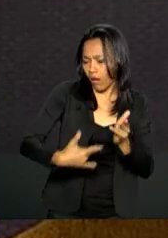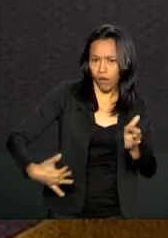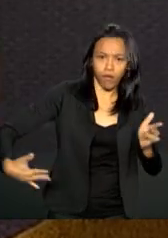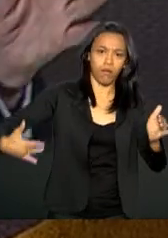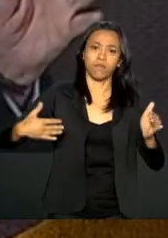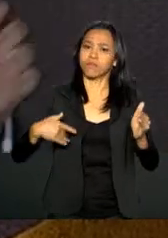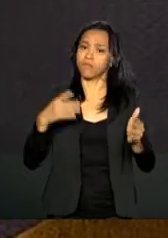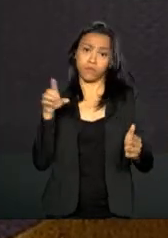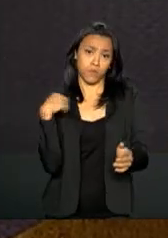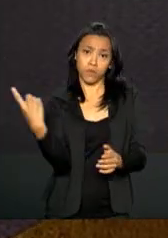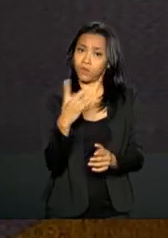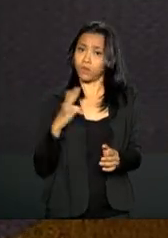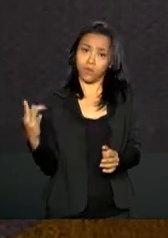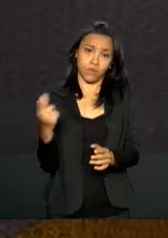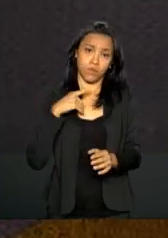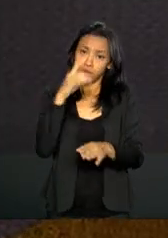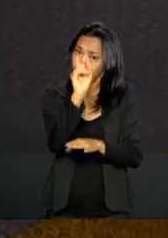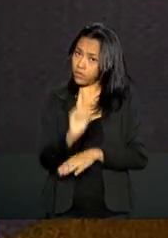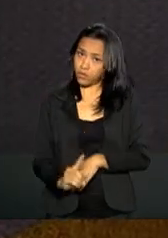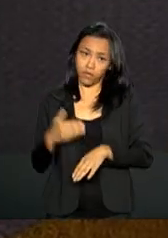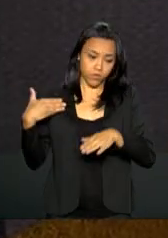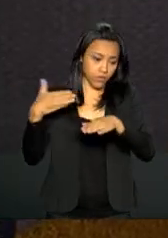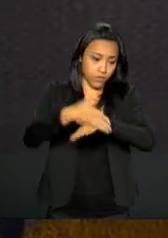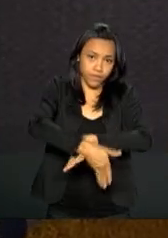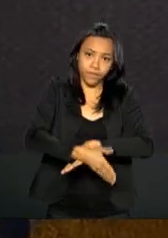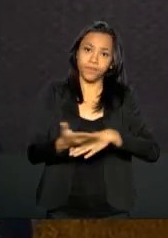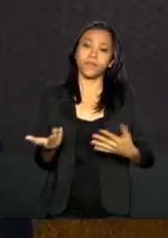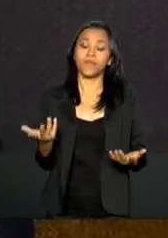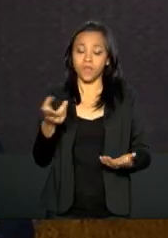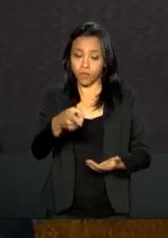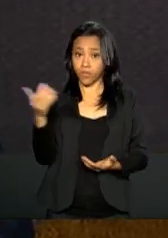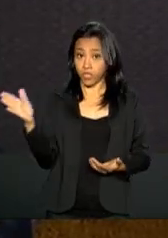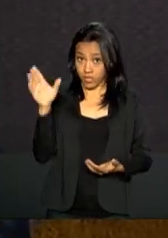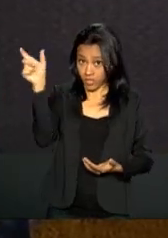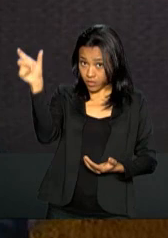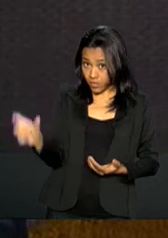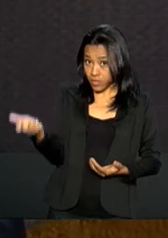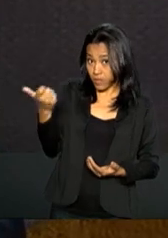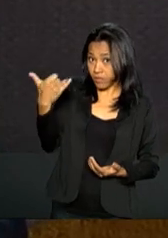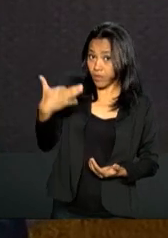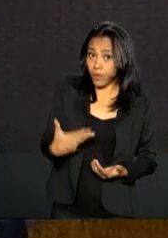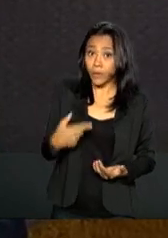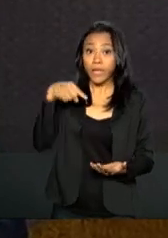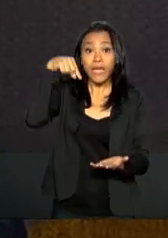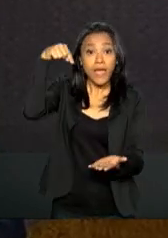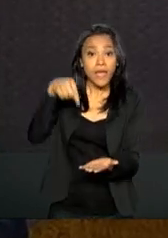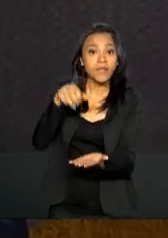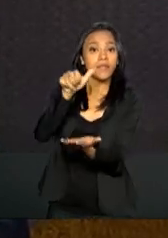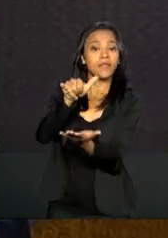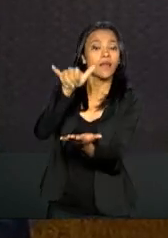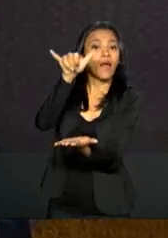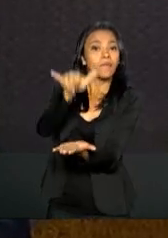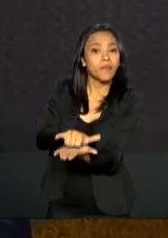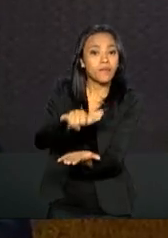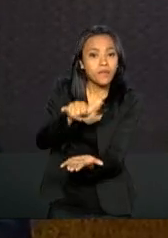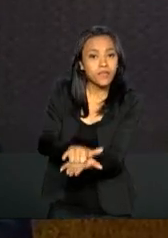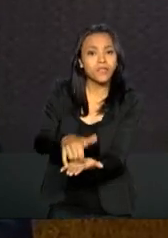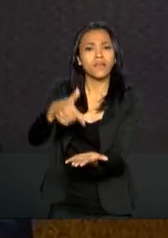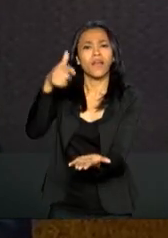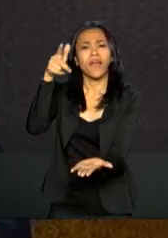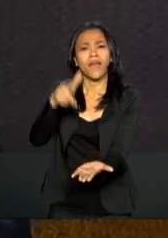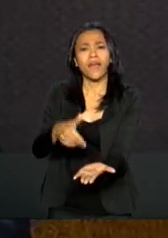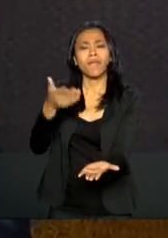e tal como demonstrou gostar deste aplicativo visa exatamente a superar aquelas questões que no